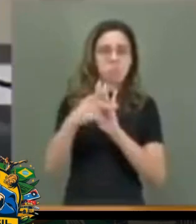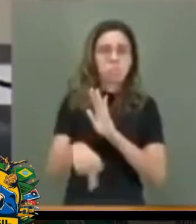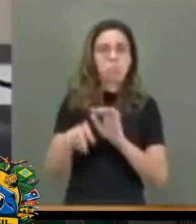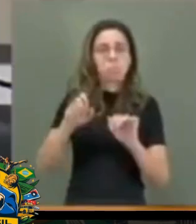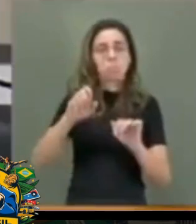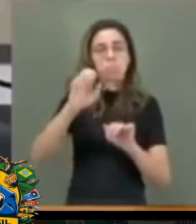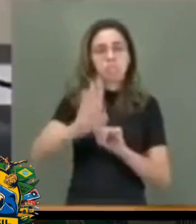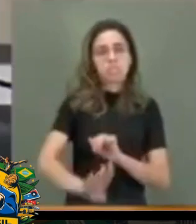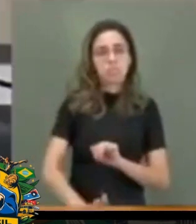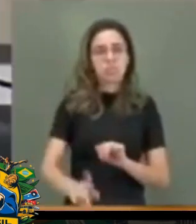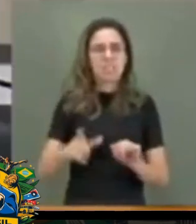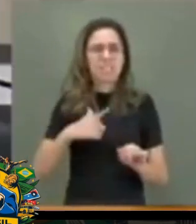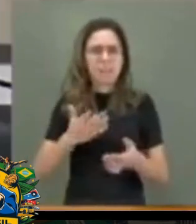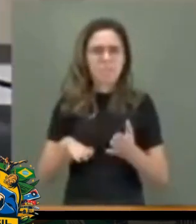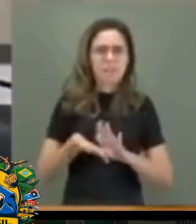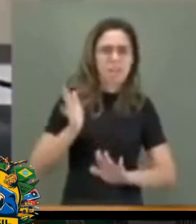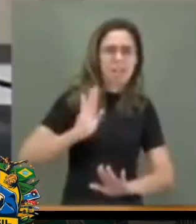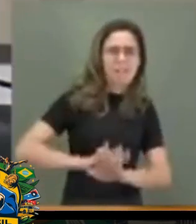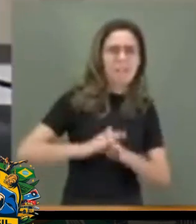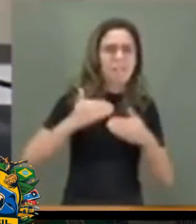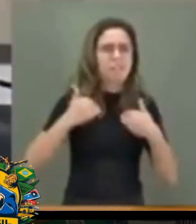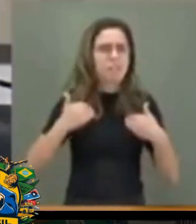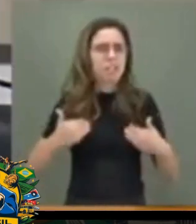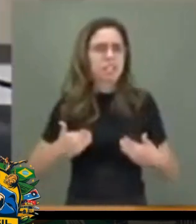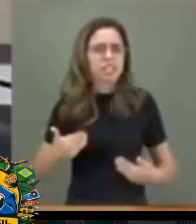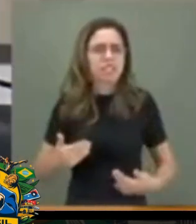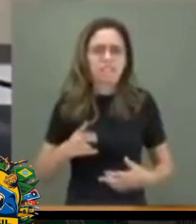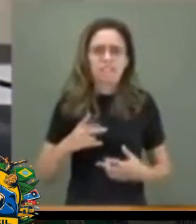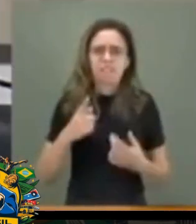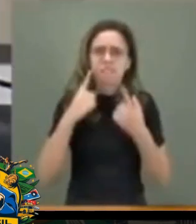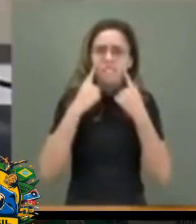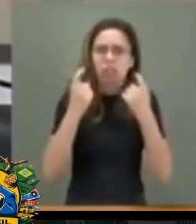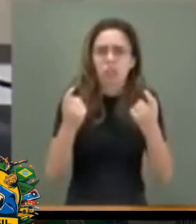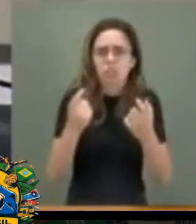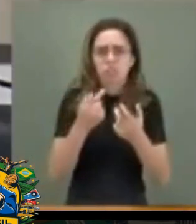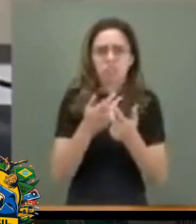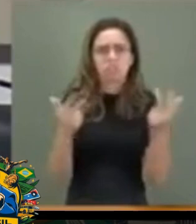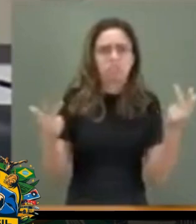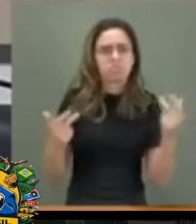Ameaça física, o senhor quer dizer de alguma risco violência físico de violência?